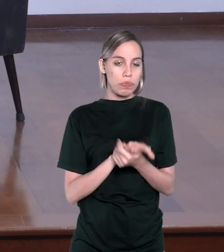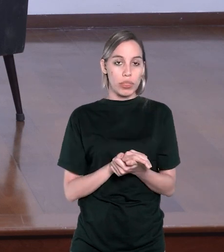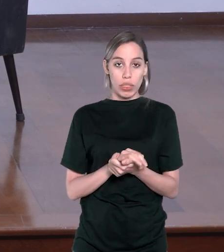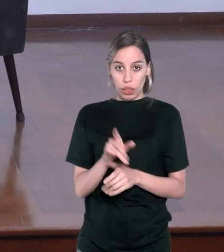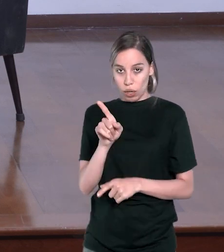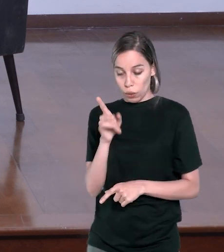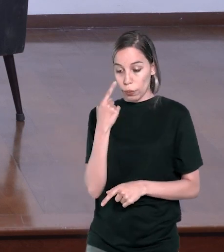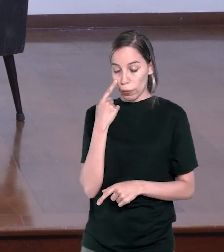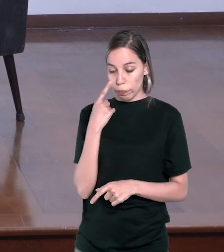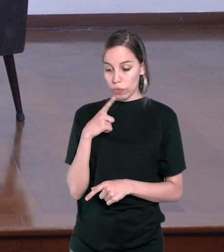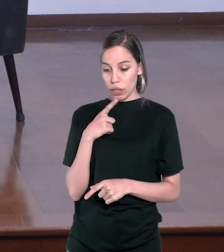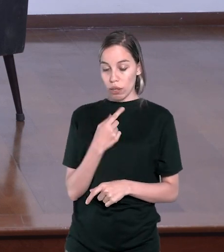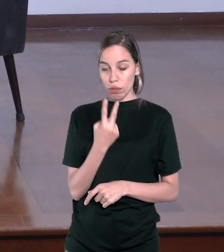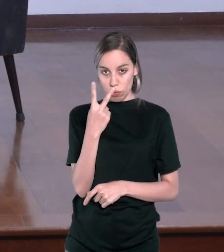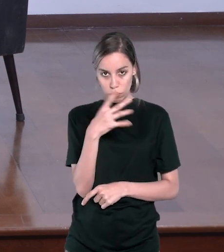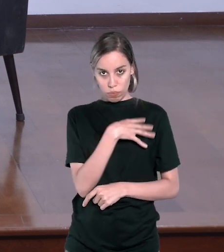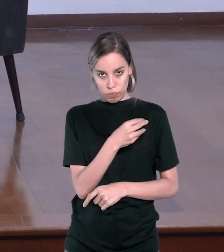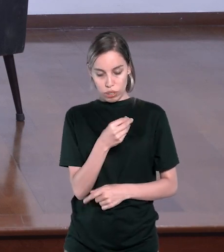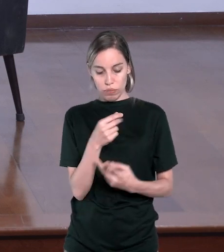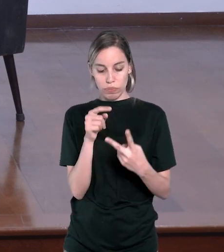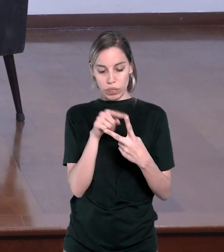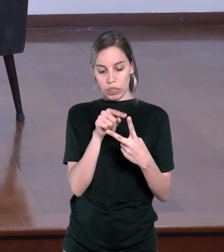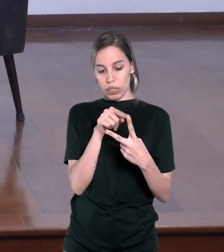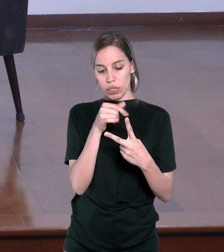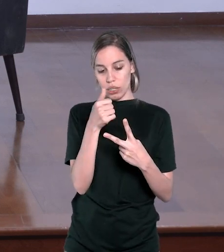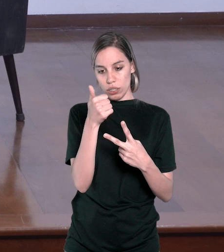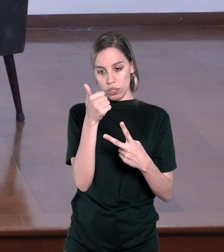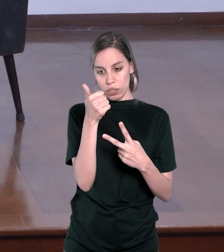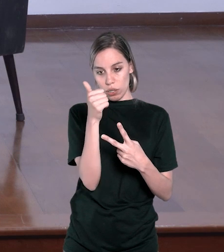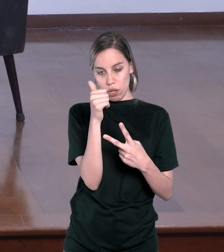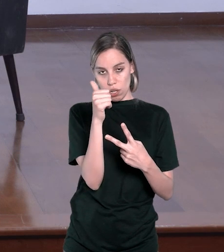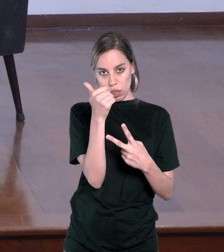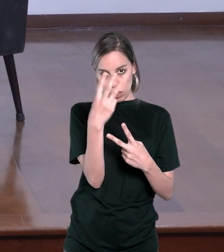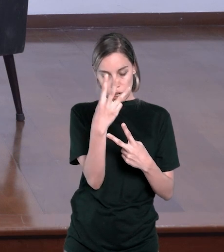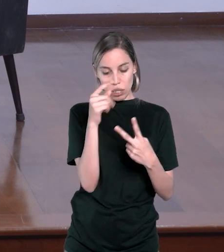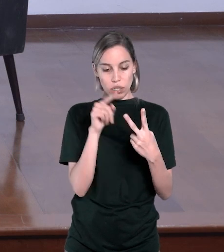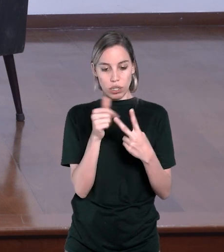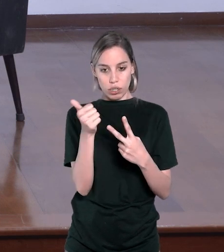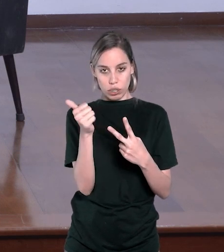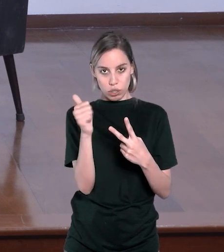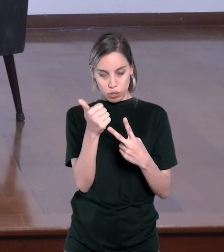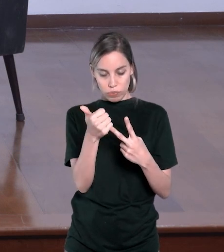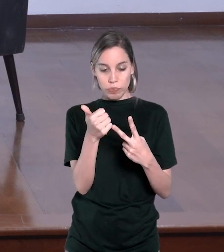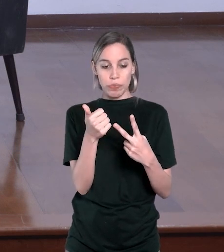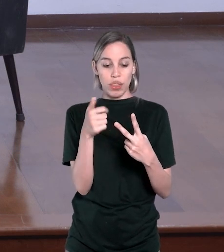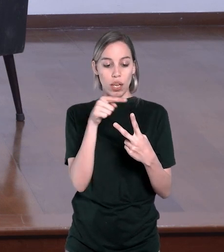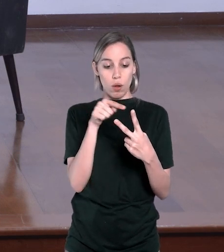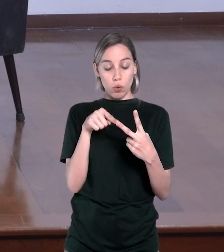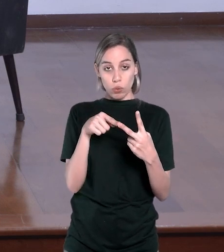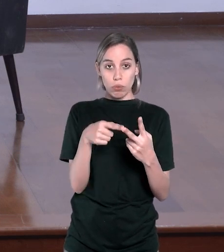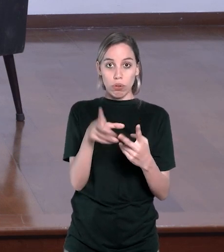filhos agora estão com 11 e 13 anos. Desde muito cedo, eles aprendem sobre ponto de vista, eles